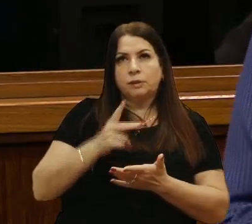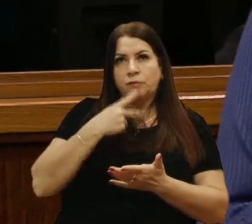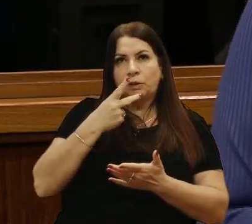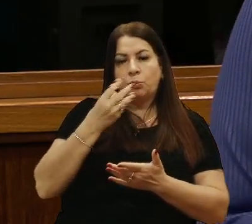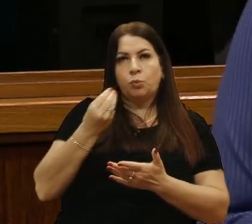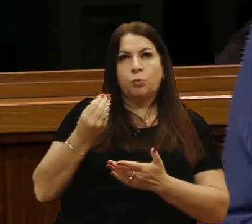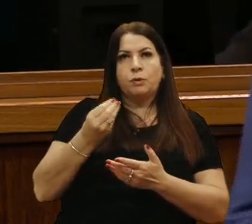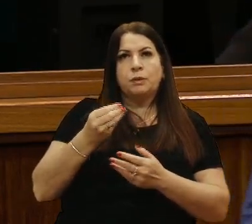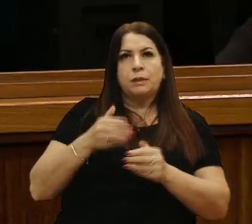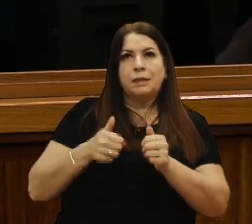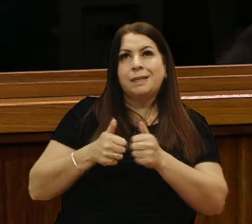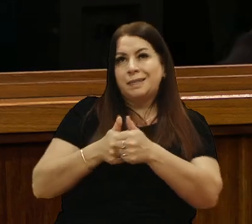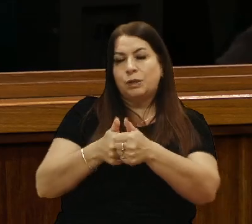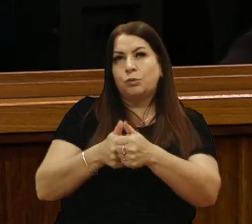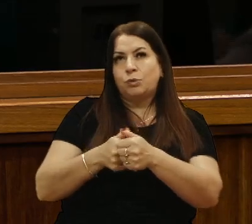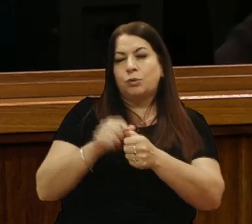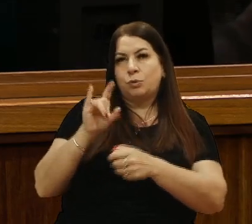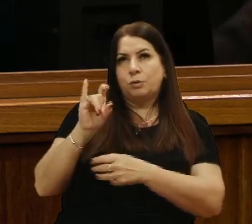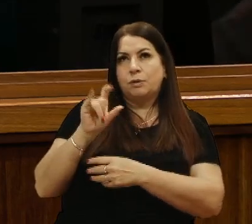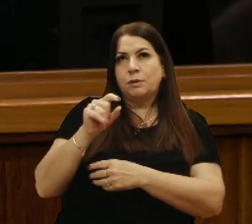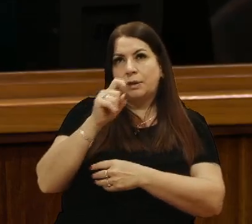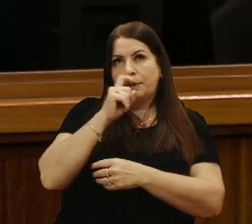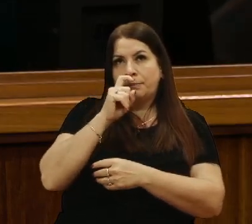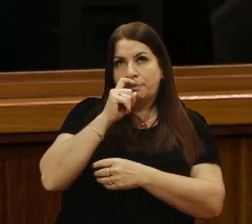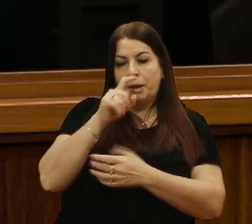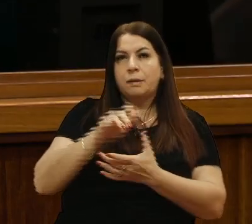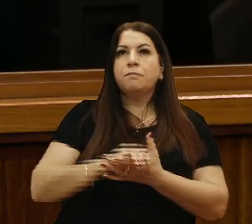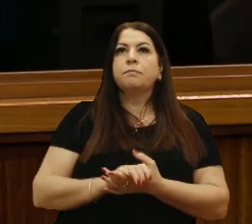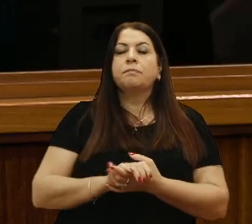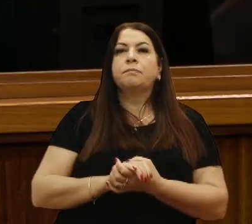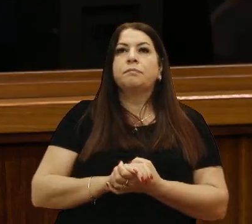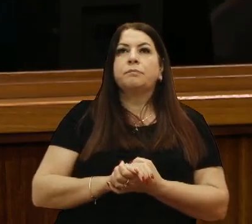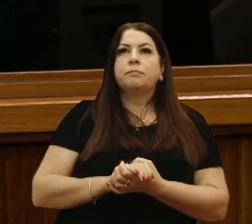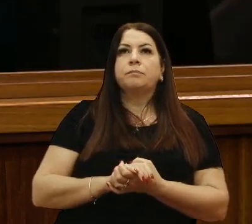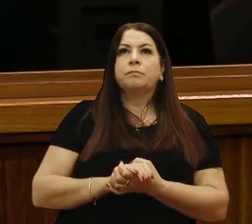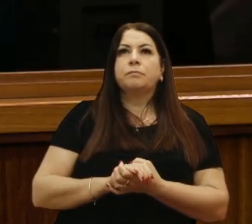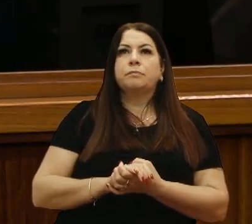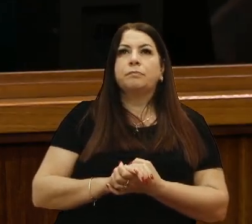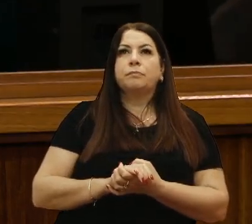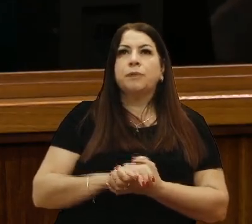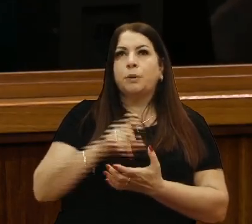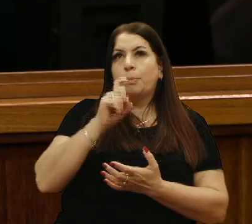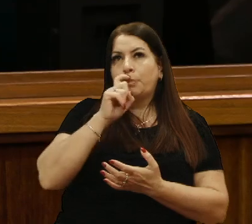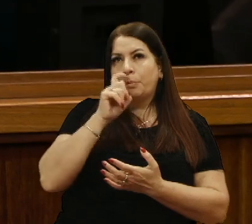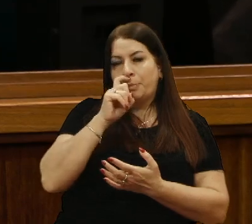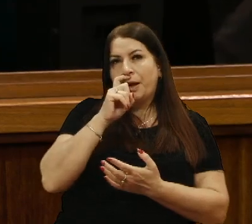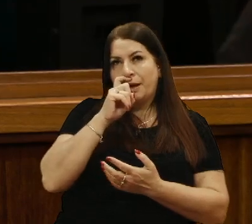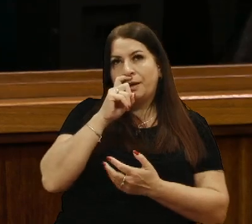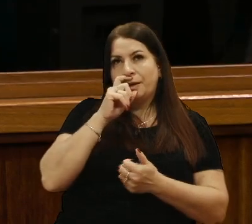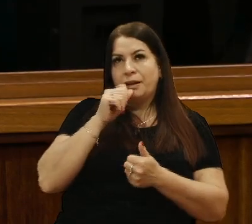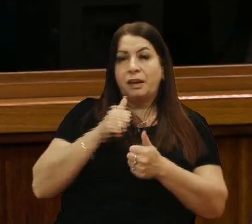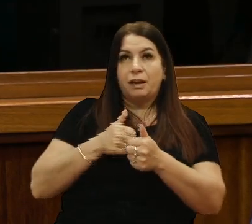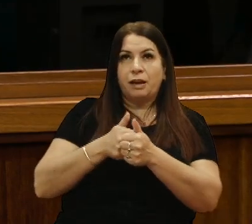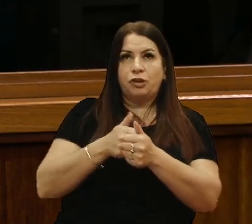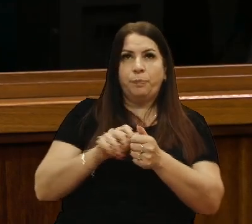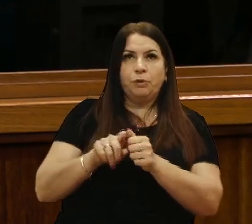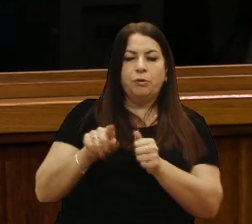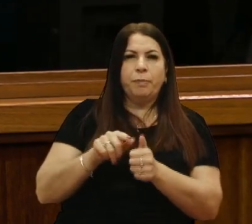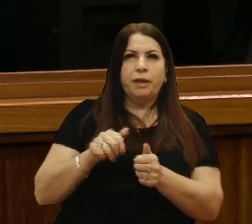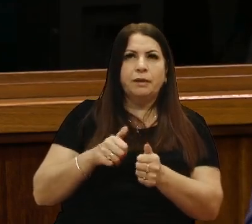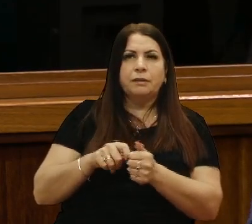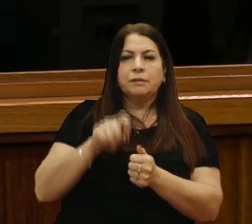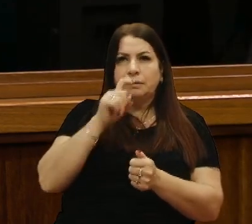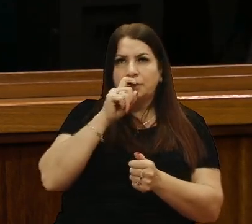bastante seguidores no Instagram, e ele é pai, ele é pai atípico, e ele diz assim, não, é